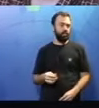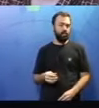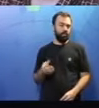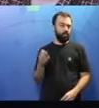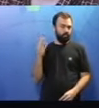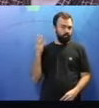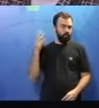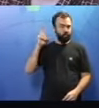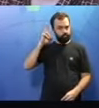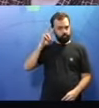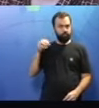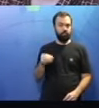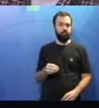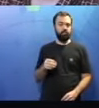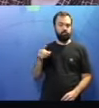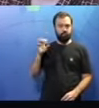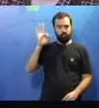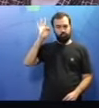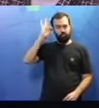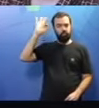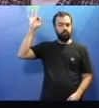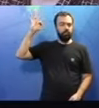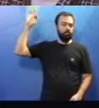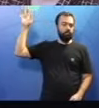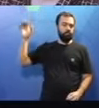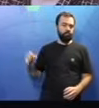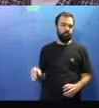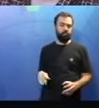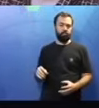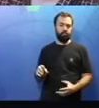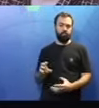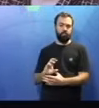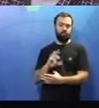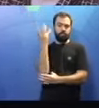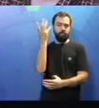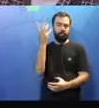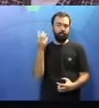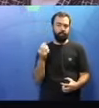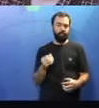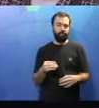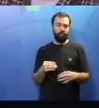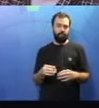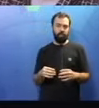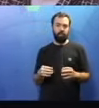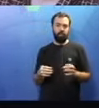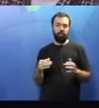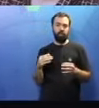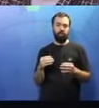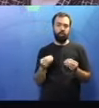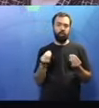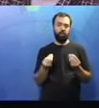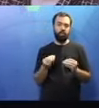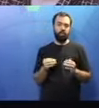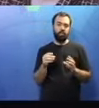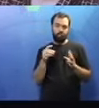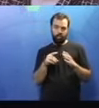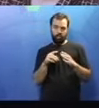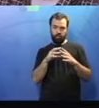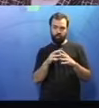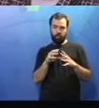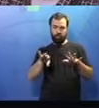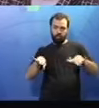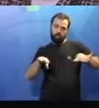Tem vários filósofos e vários cientistas que desenvolveram o assunto, que criaram sistemas de classificação usados até